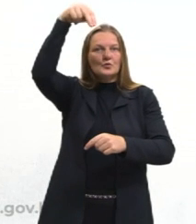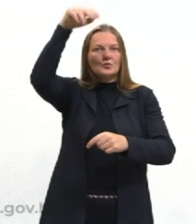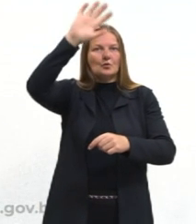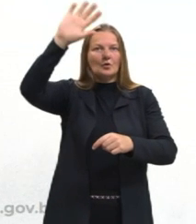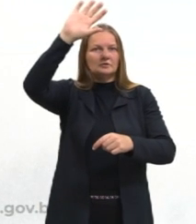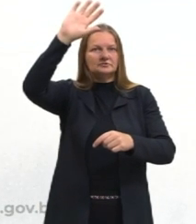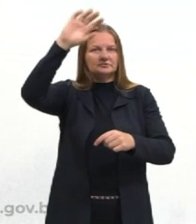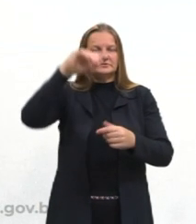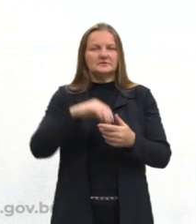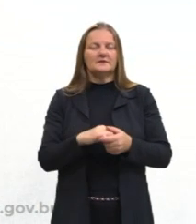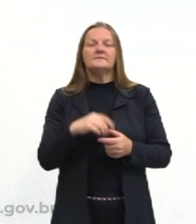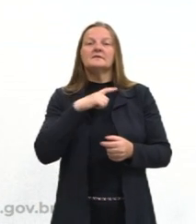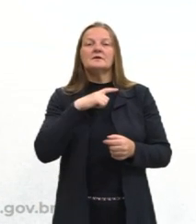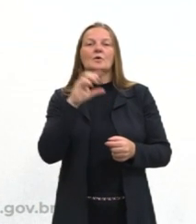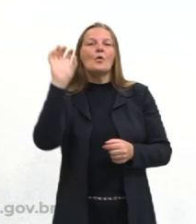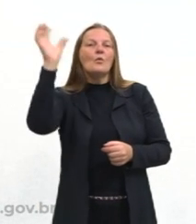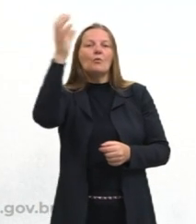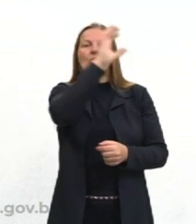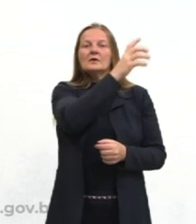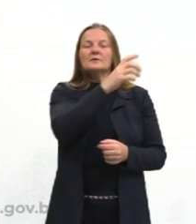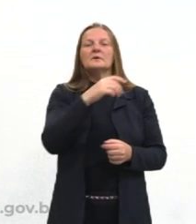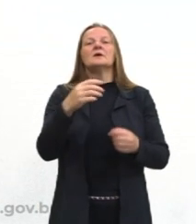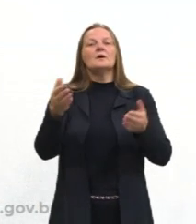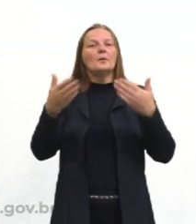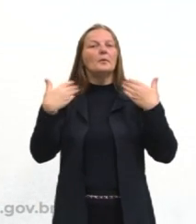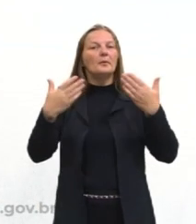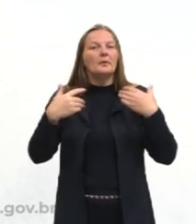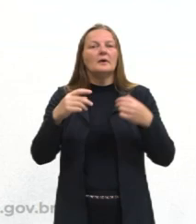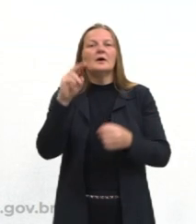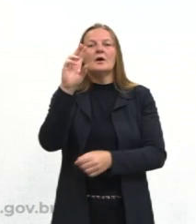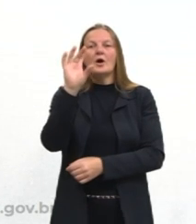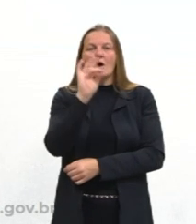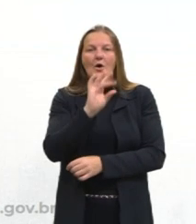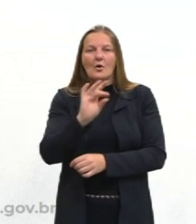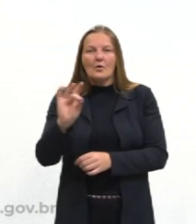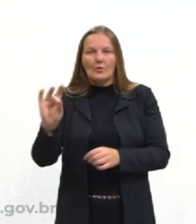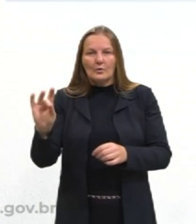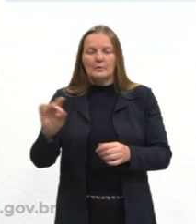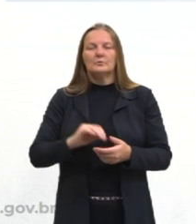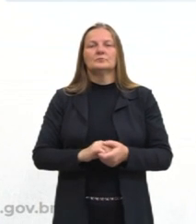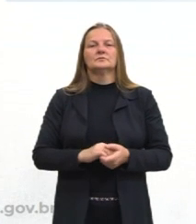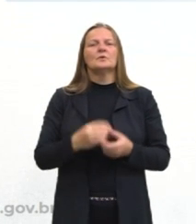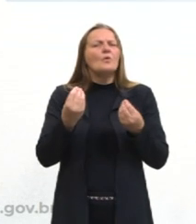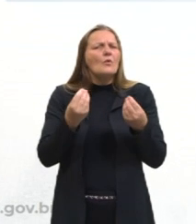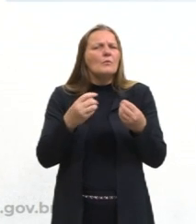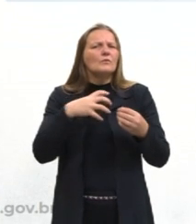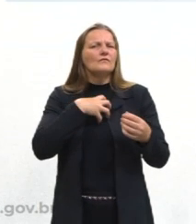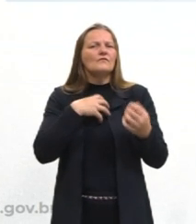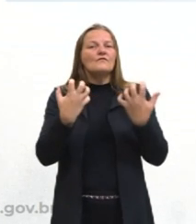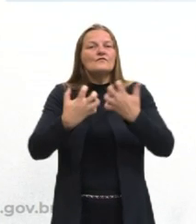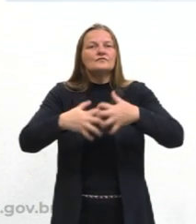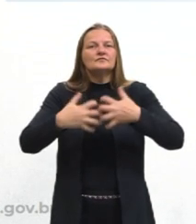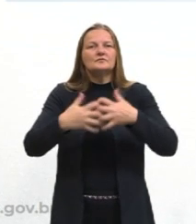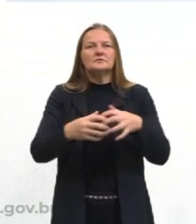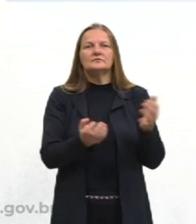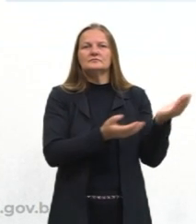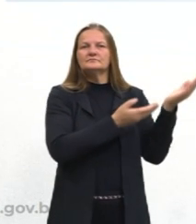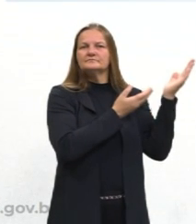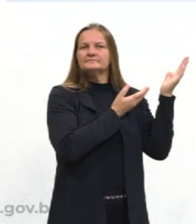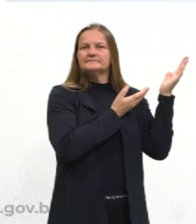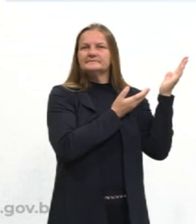que vai ser um clima tropical úmido né aquela coisa toda que a gente conhece então vamos ver aqui como é que a gente coloca ó